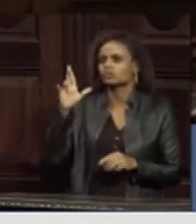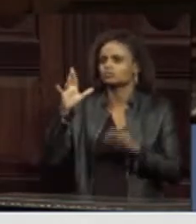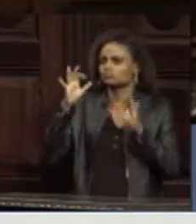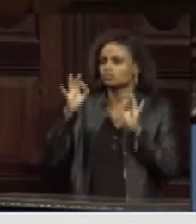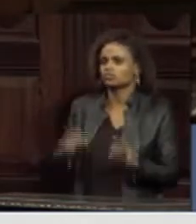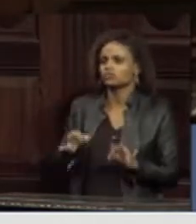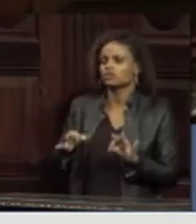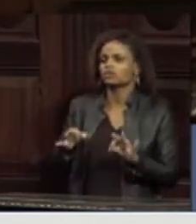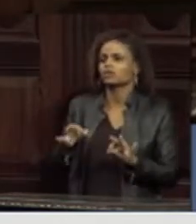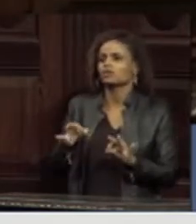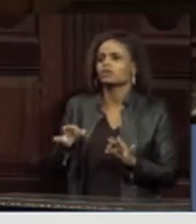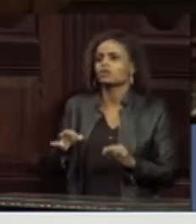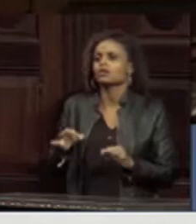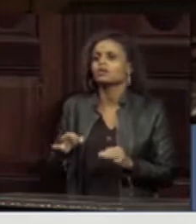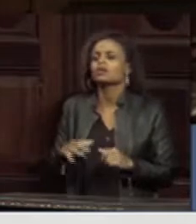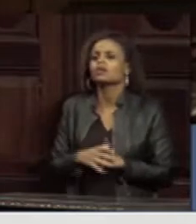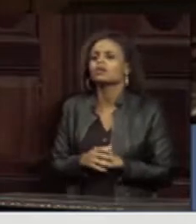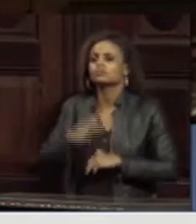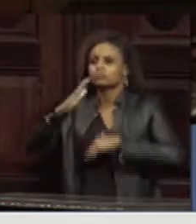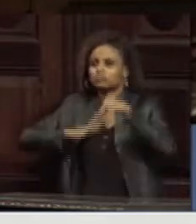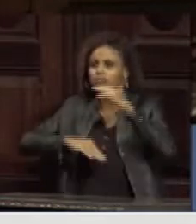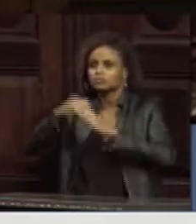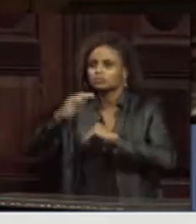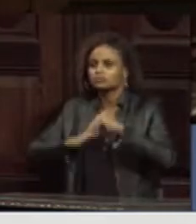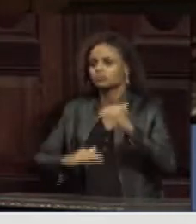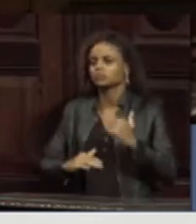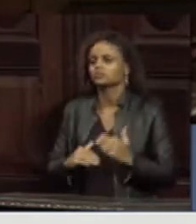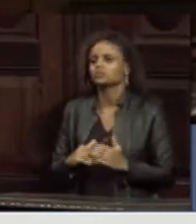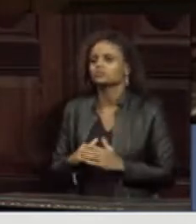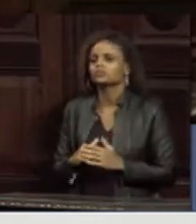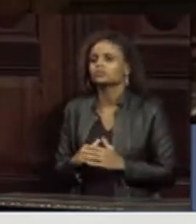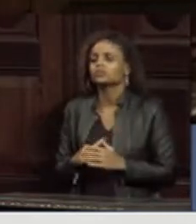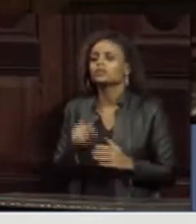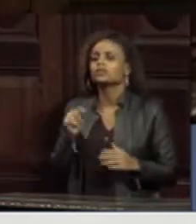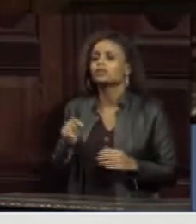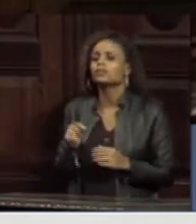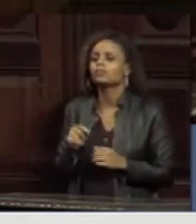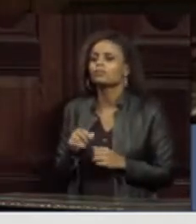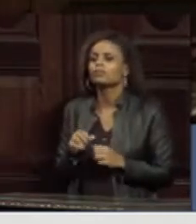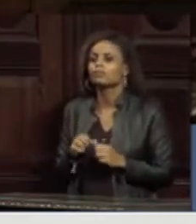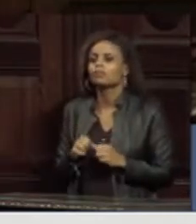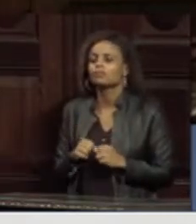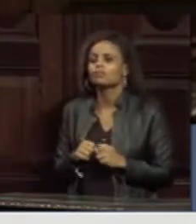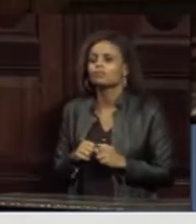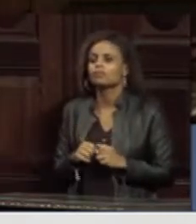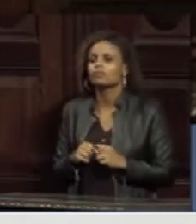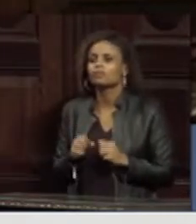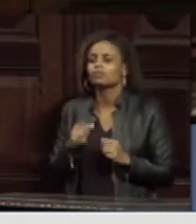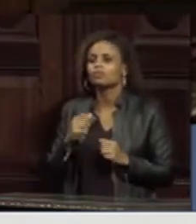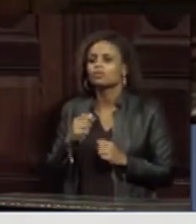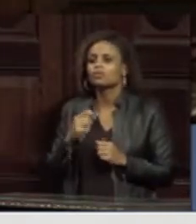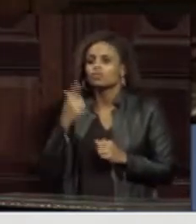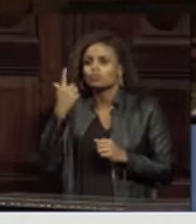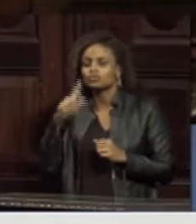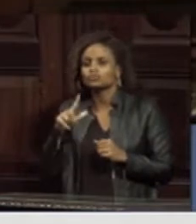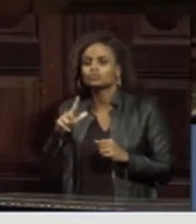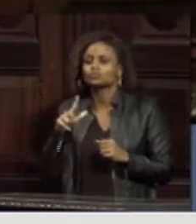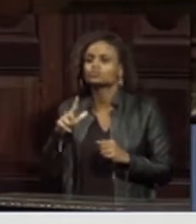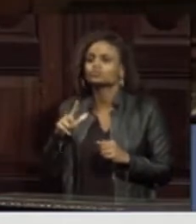e competentes para o exercício da coisa